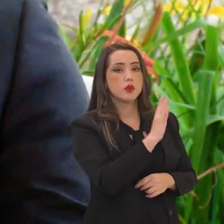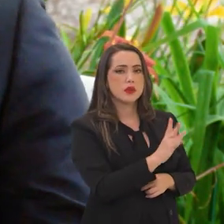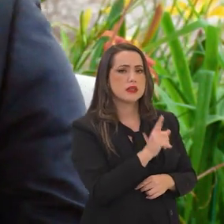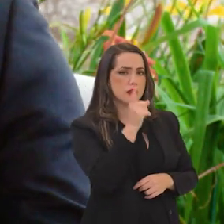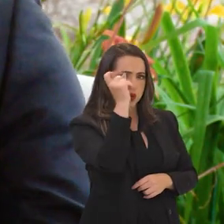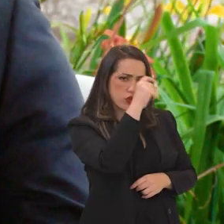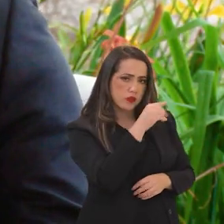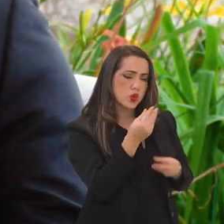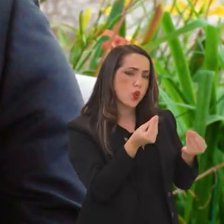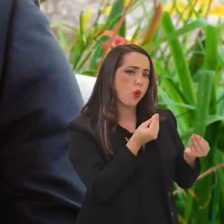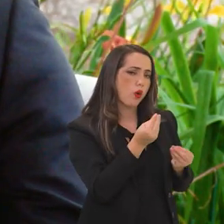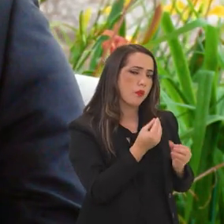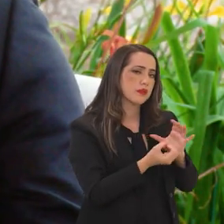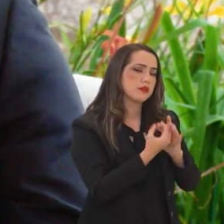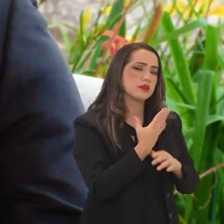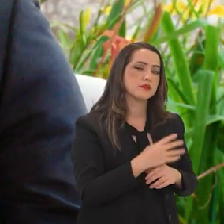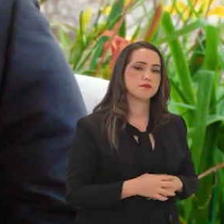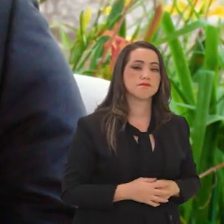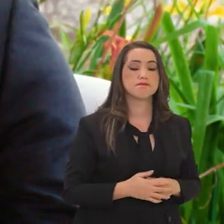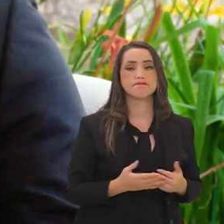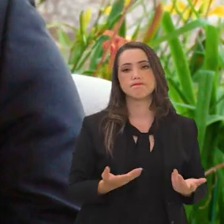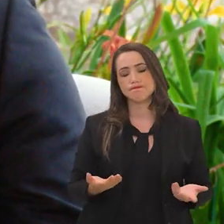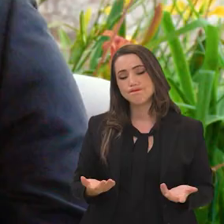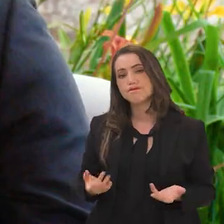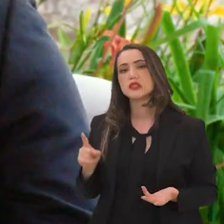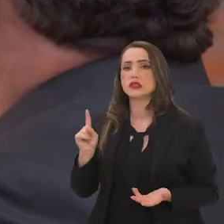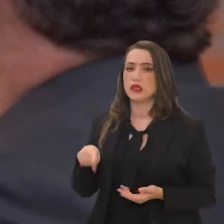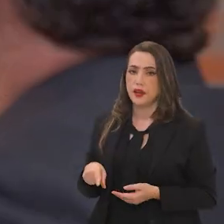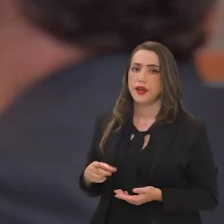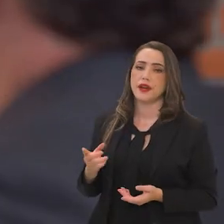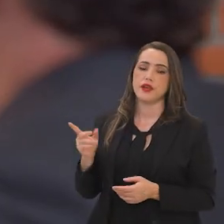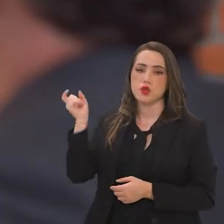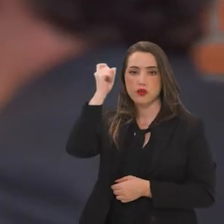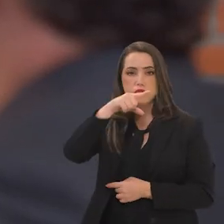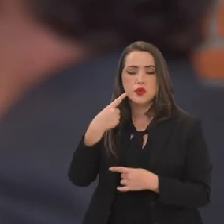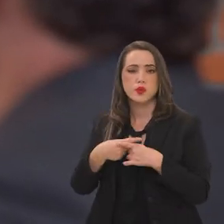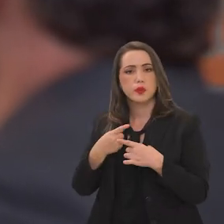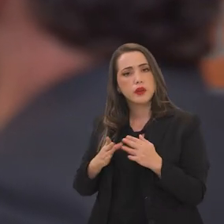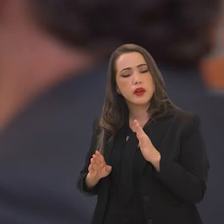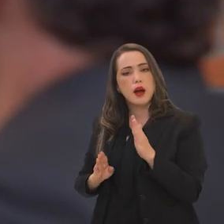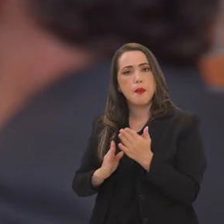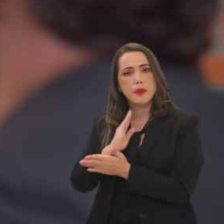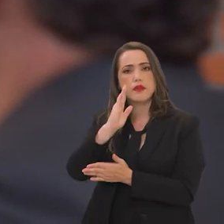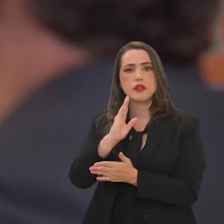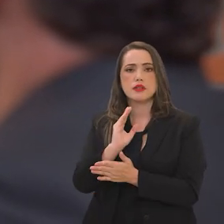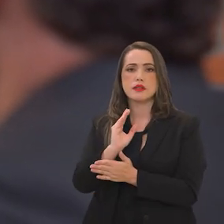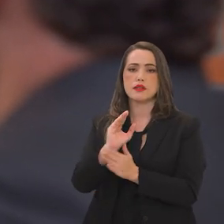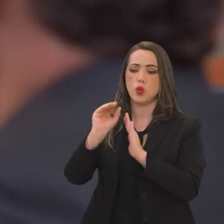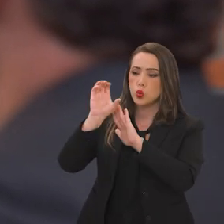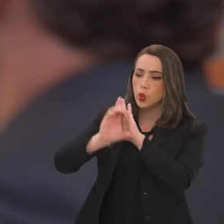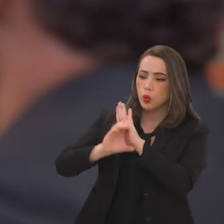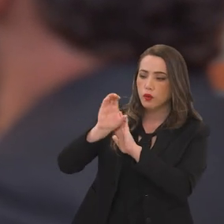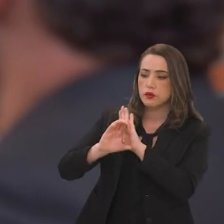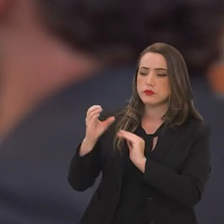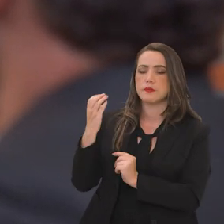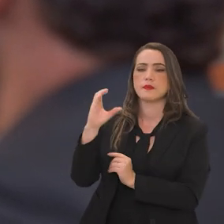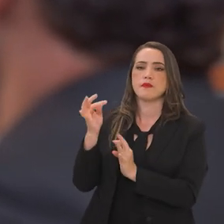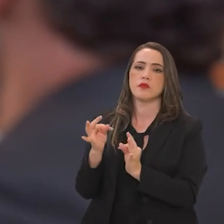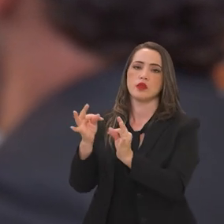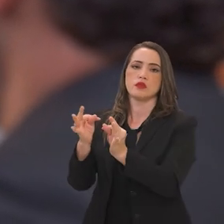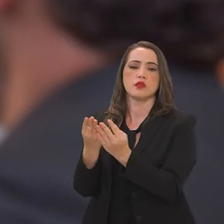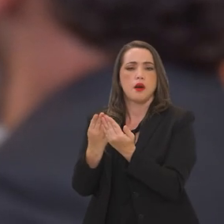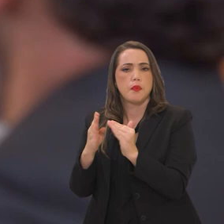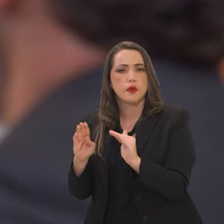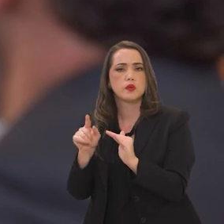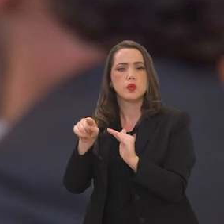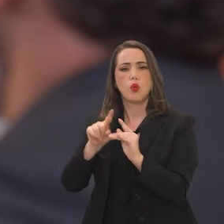Brasil é difícil construir isso como é ainda é difícil né a própria provação né do código de ciência e tecnologia ele visava exatamente